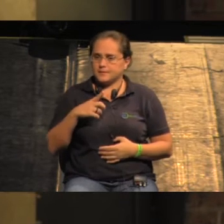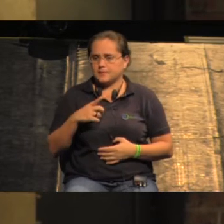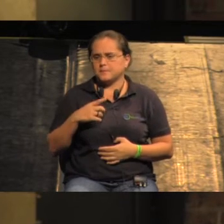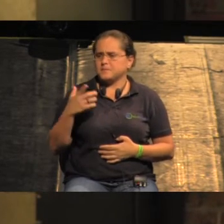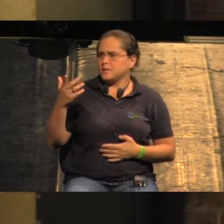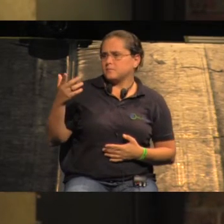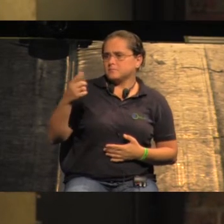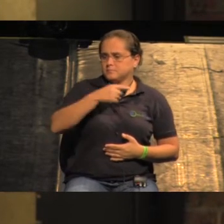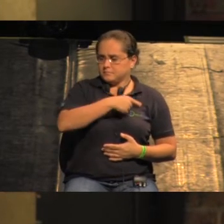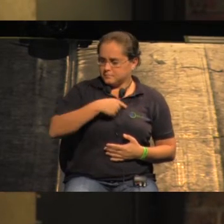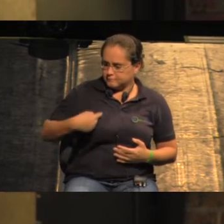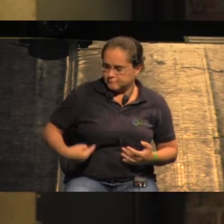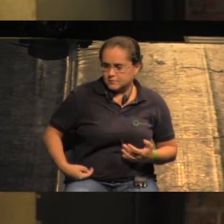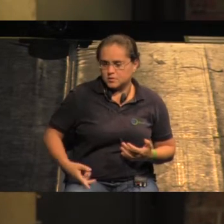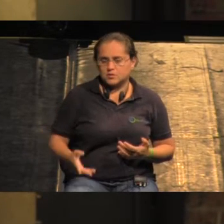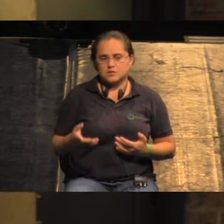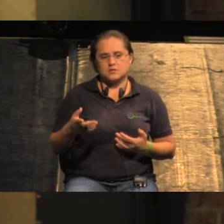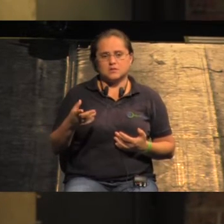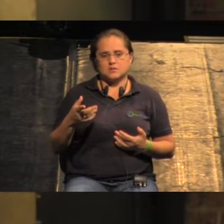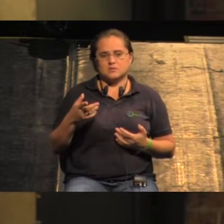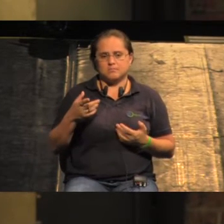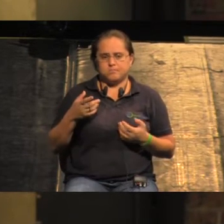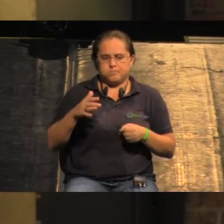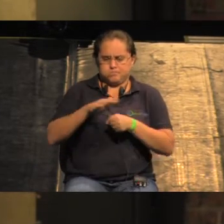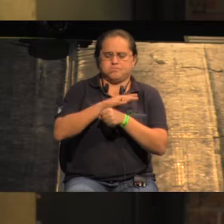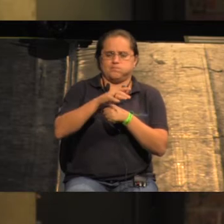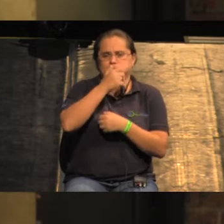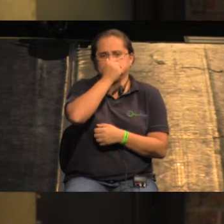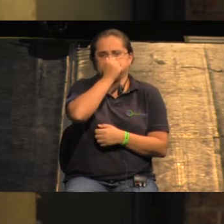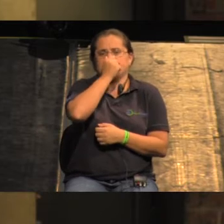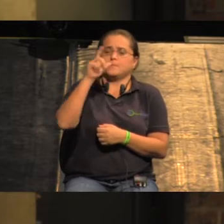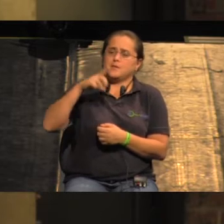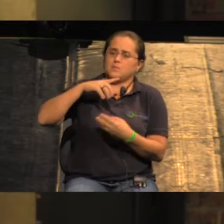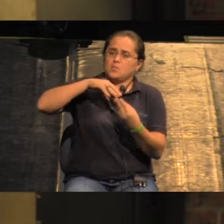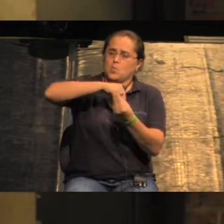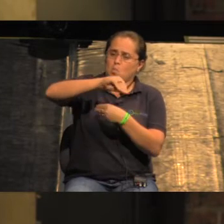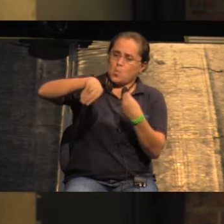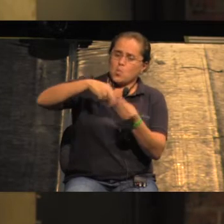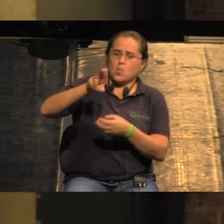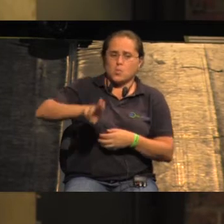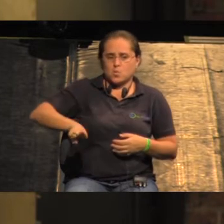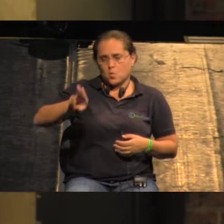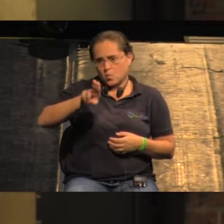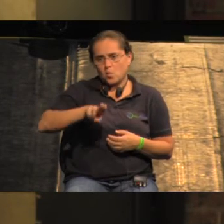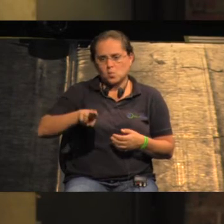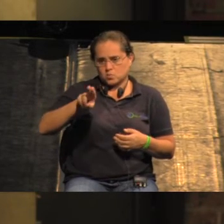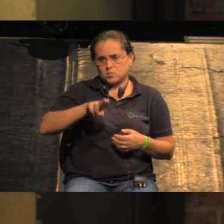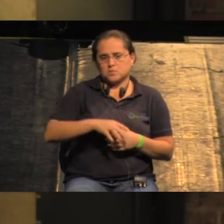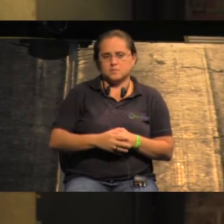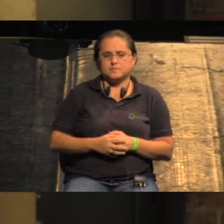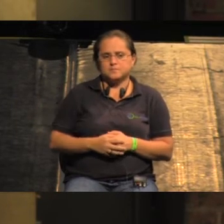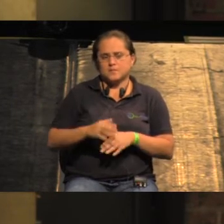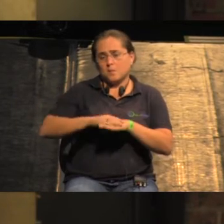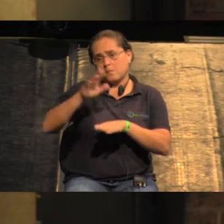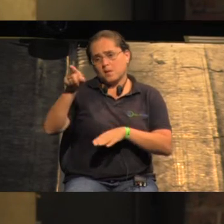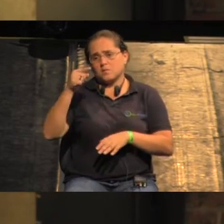tempo. Existem inúmeros casos na China, aqueles assentamentos super densos em que existe um mix de uso muito mais radical